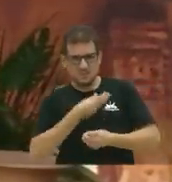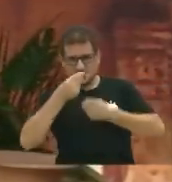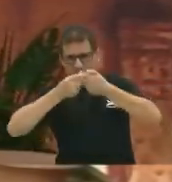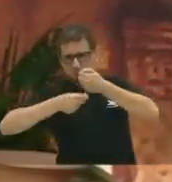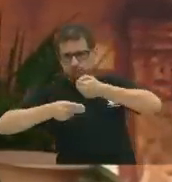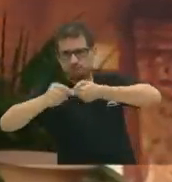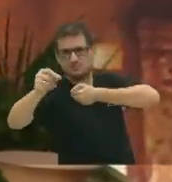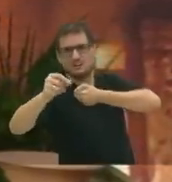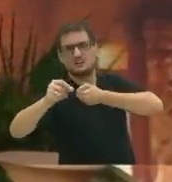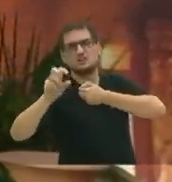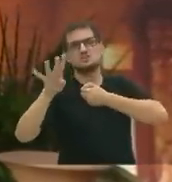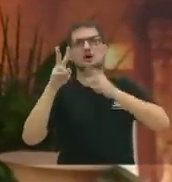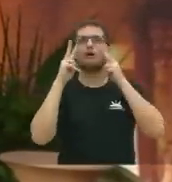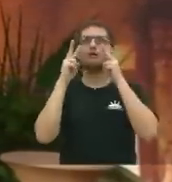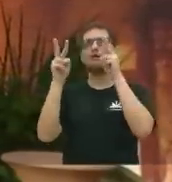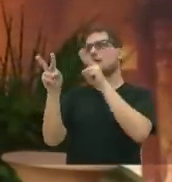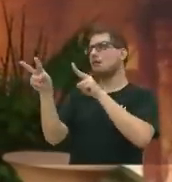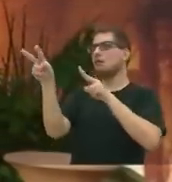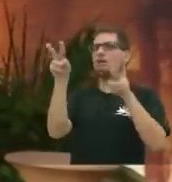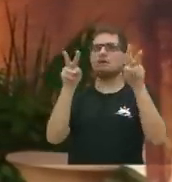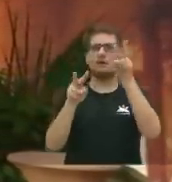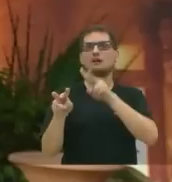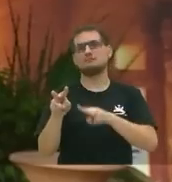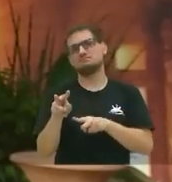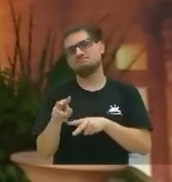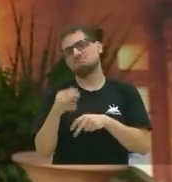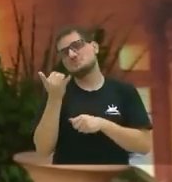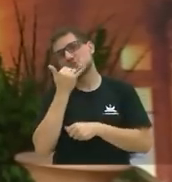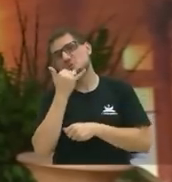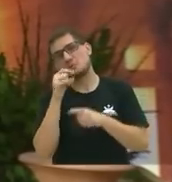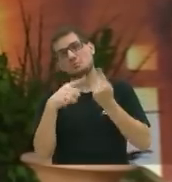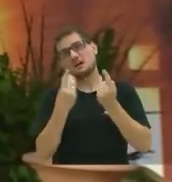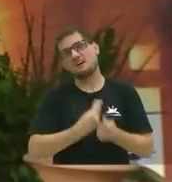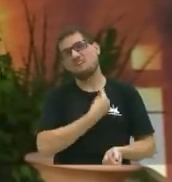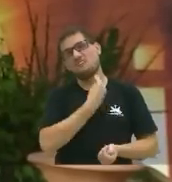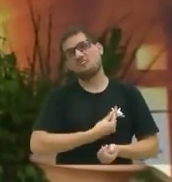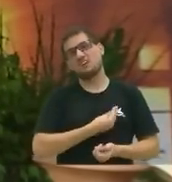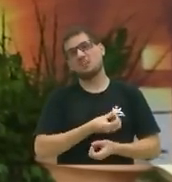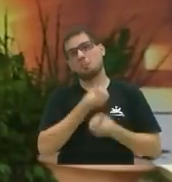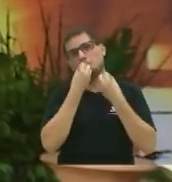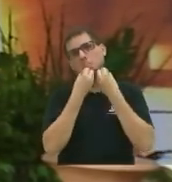camarote? Lamento, será uma porcaria.